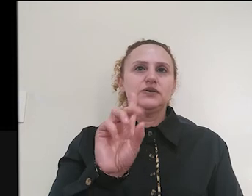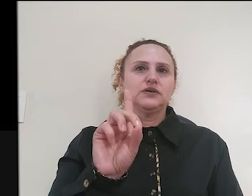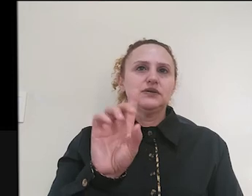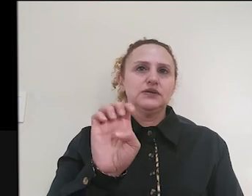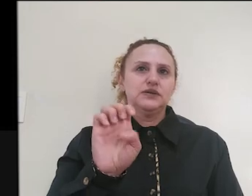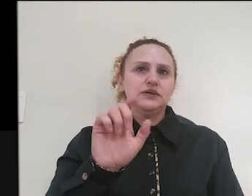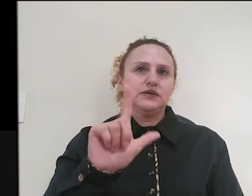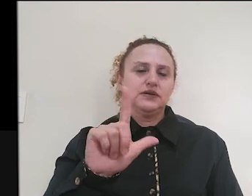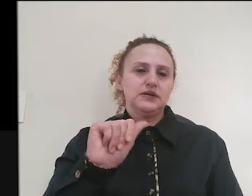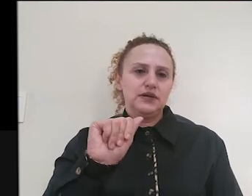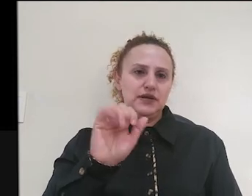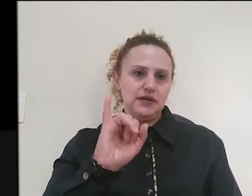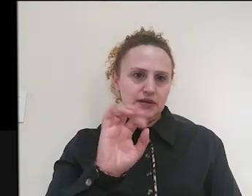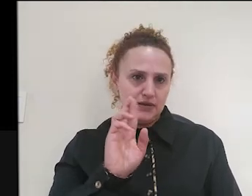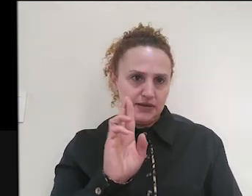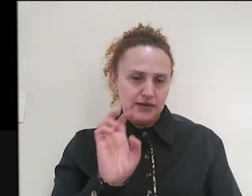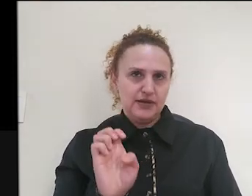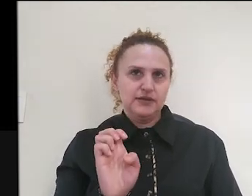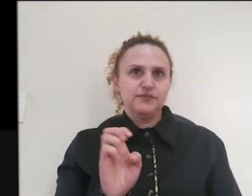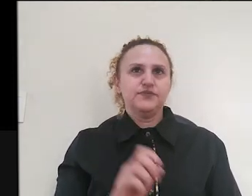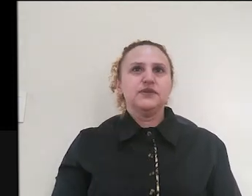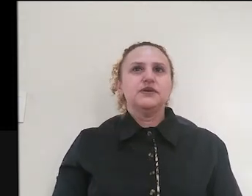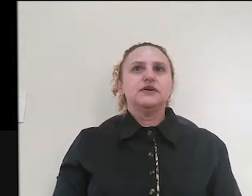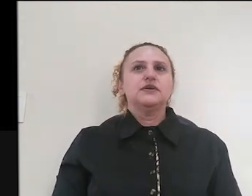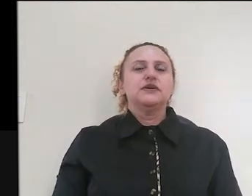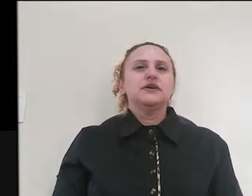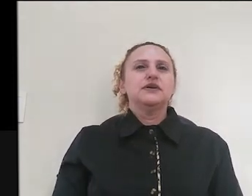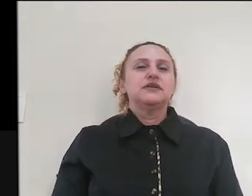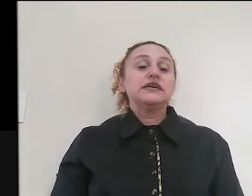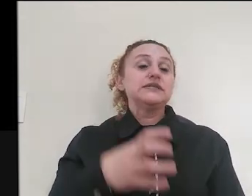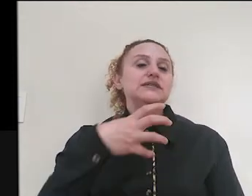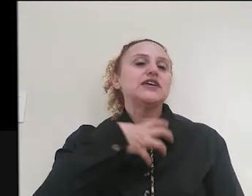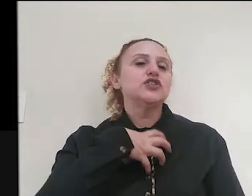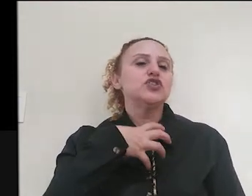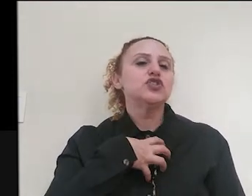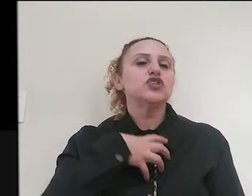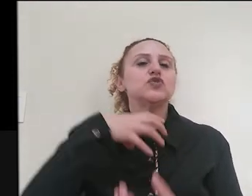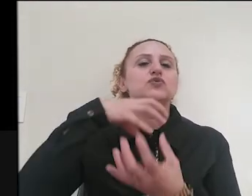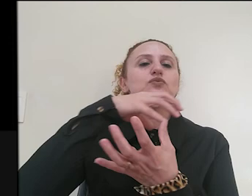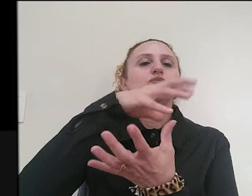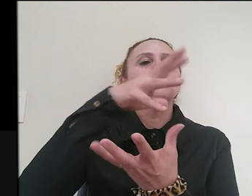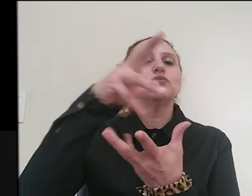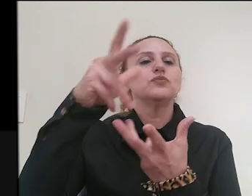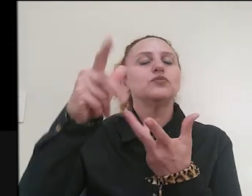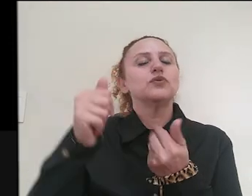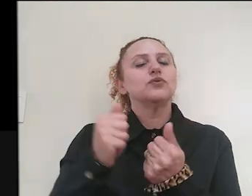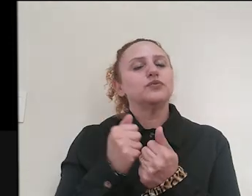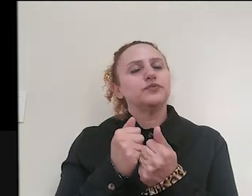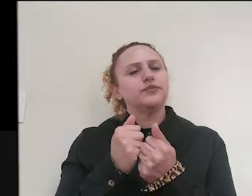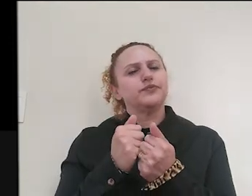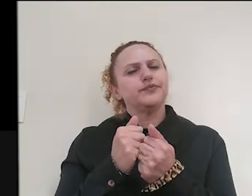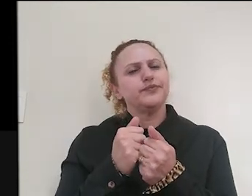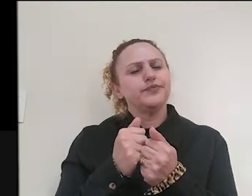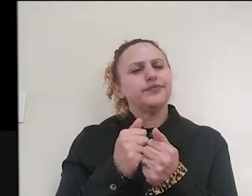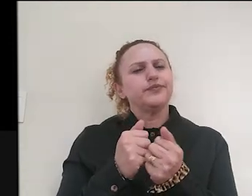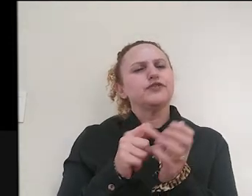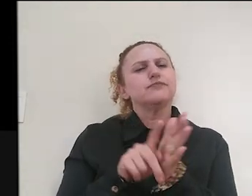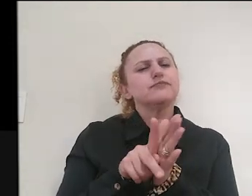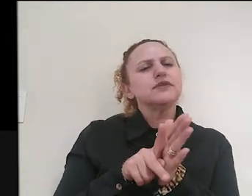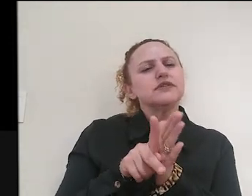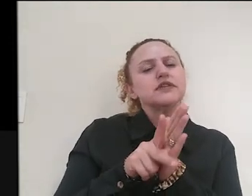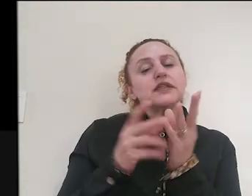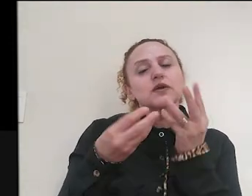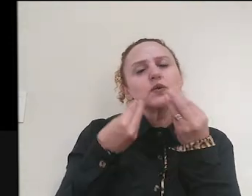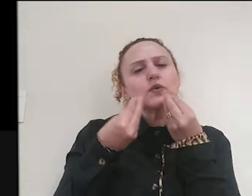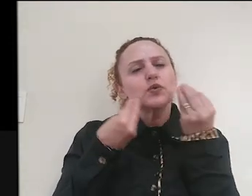sentirmos o mundo a partir de todos os sentidos, da gente explorar ao máximo a forma como a gente entra em contato